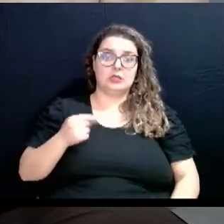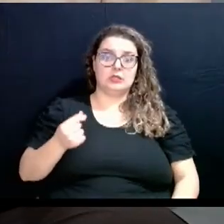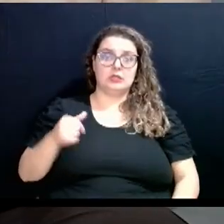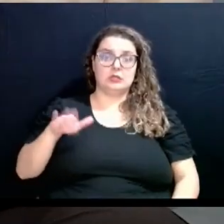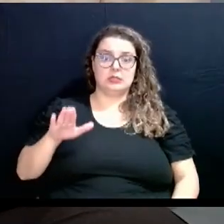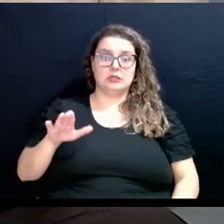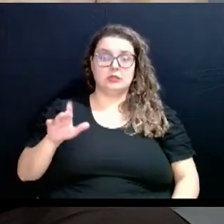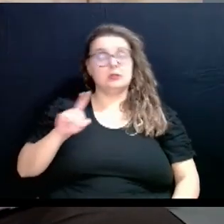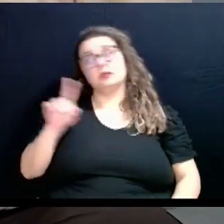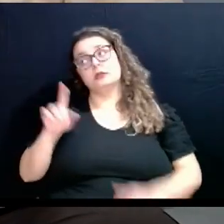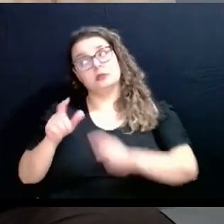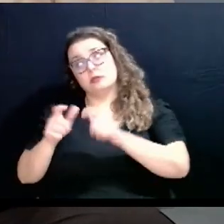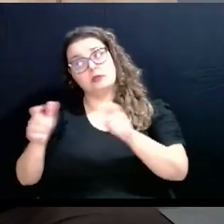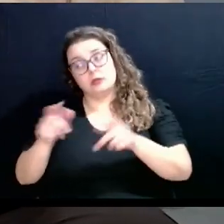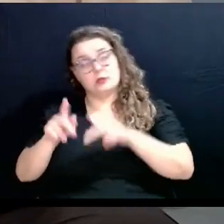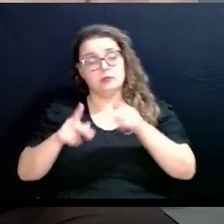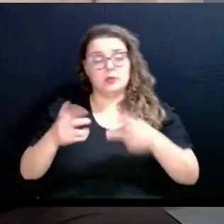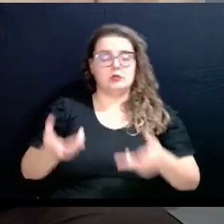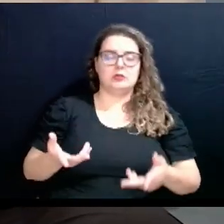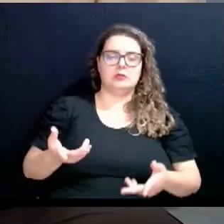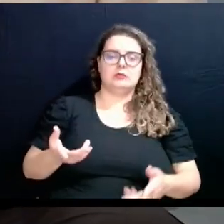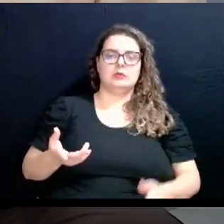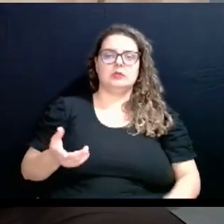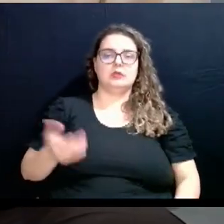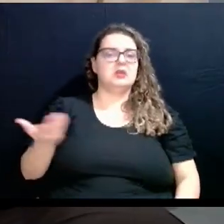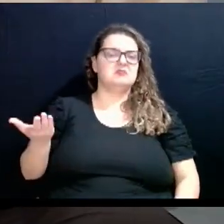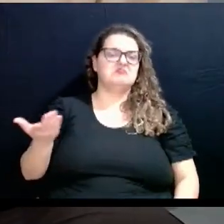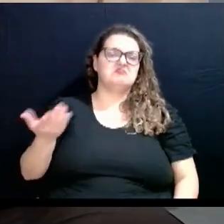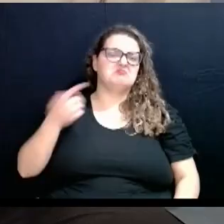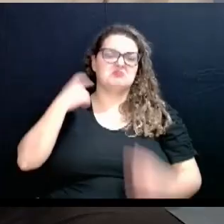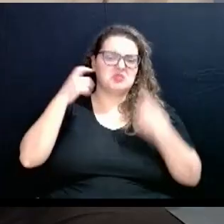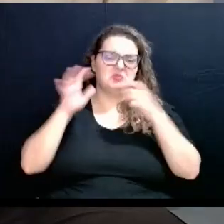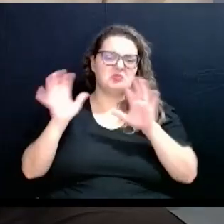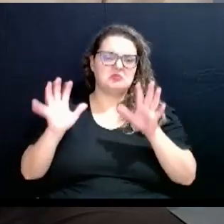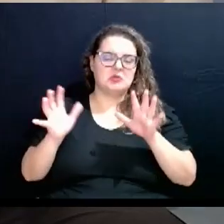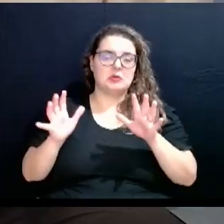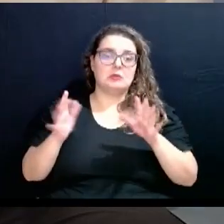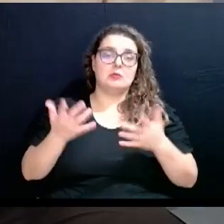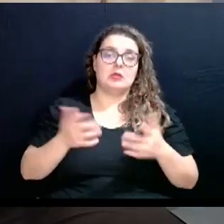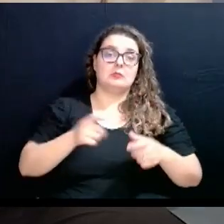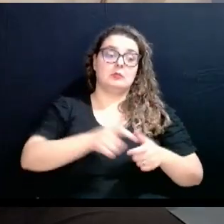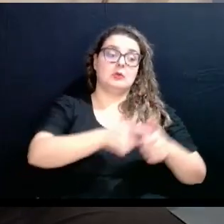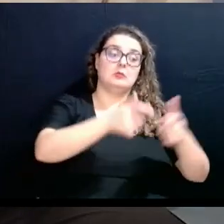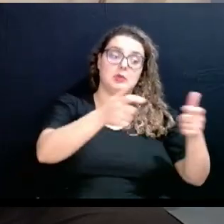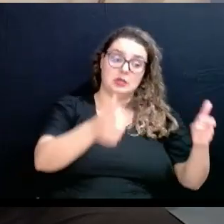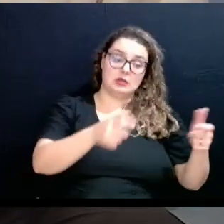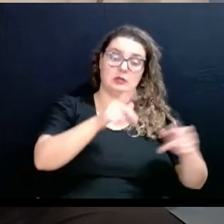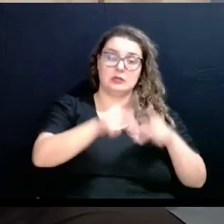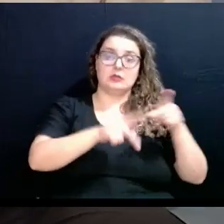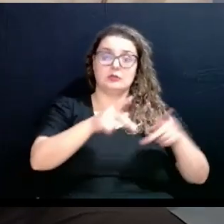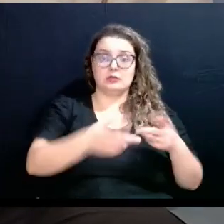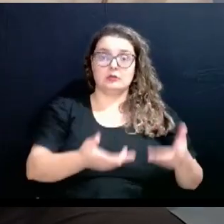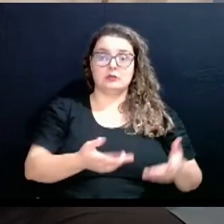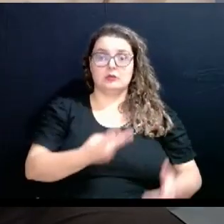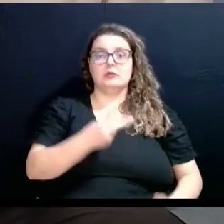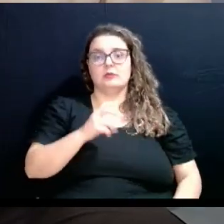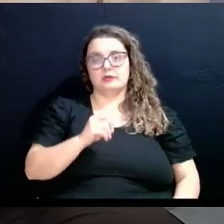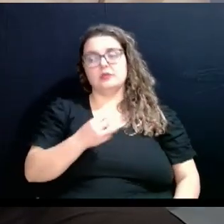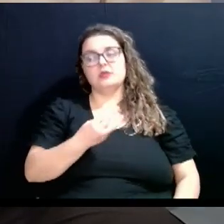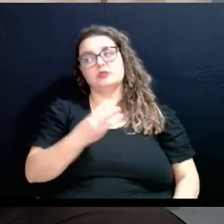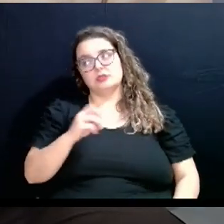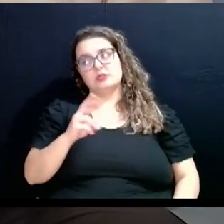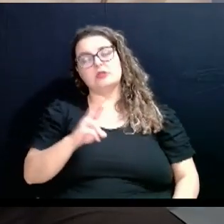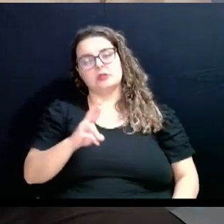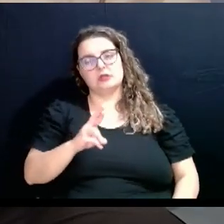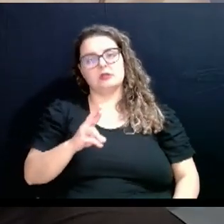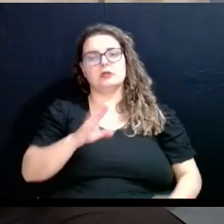mais dinheiro, que não é a maioria das pessoas, essas acabam não se preocupando tanto. Para a grande maioria da pessoa, uns 20 ou